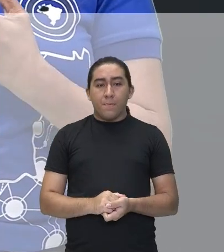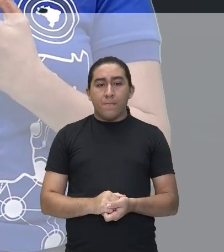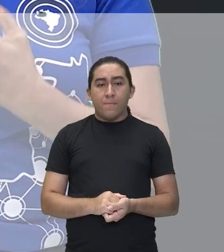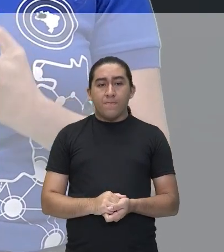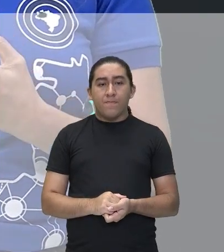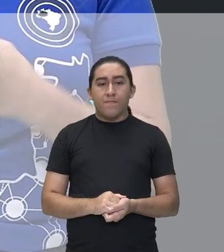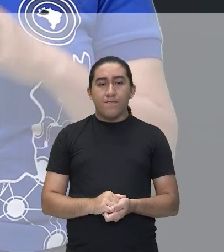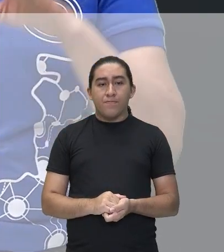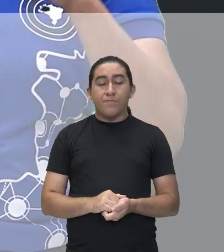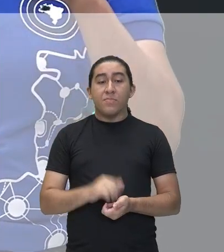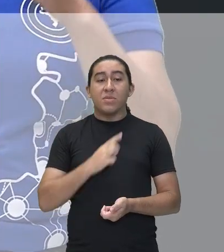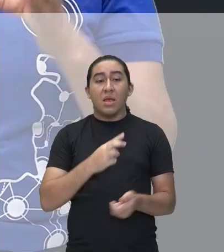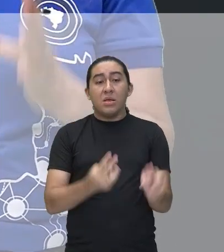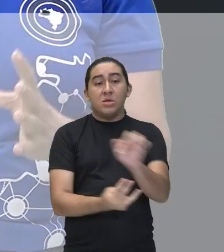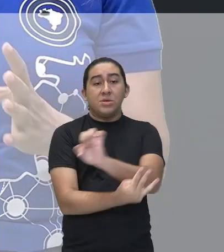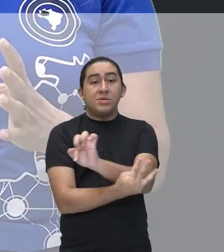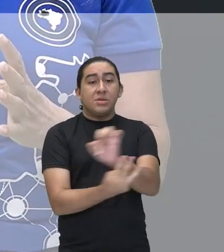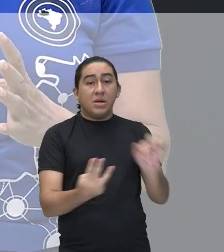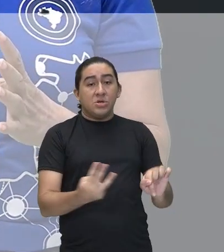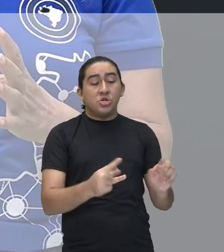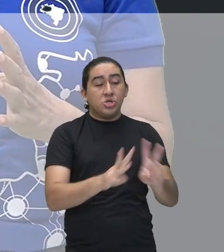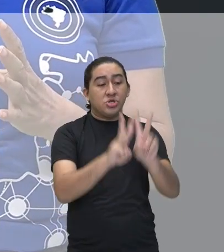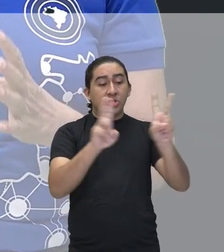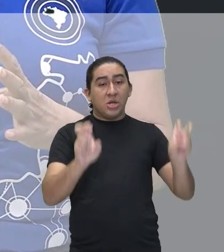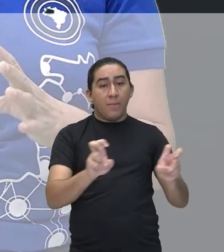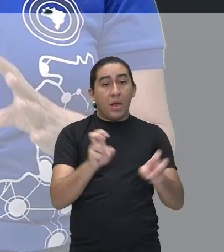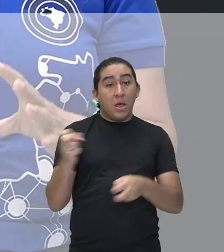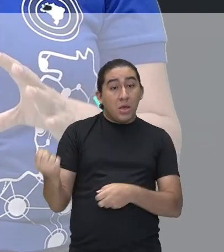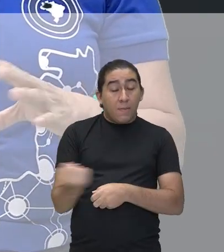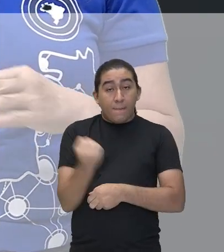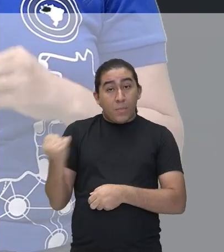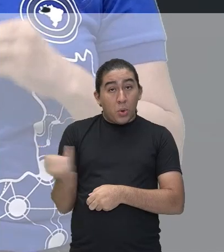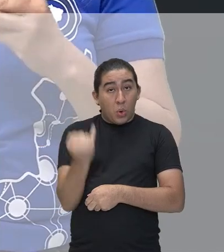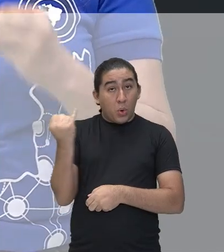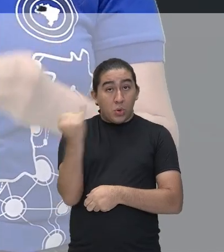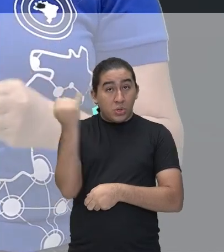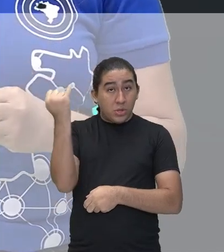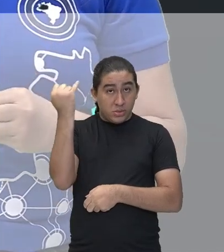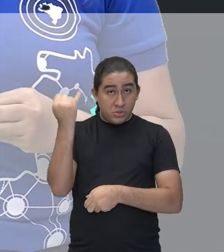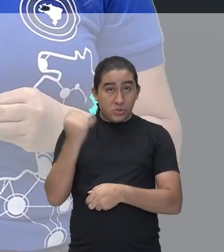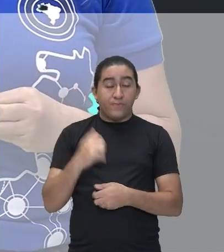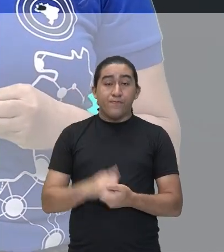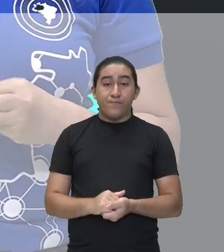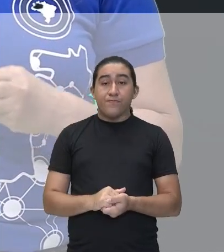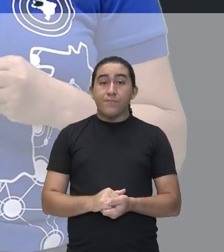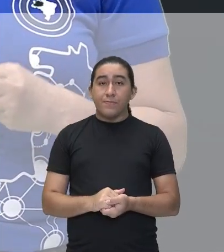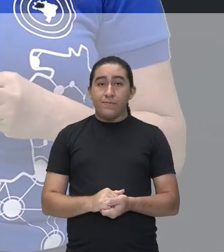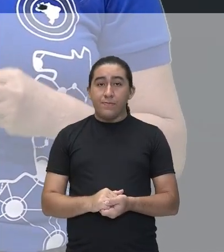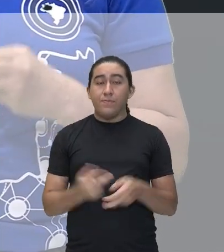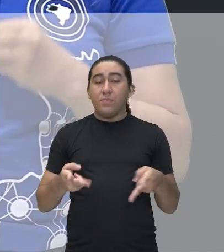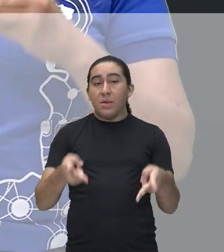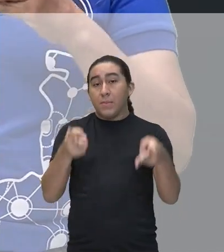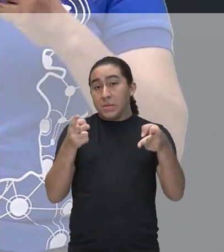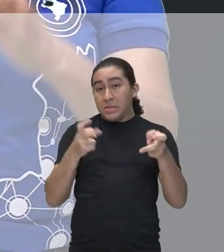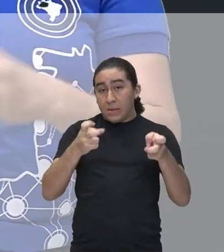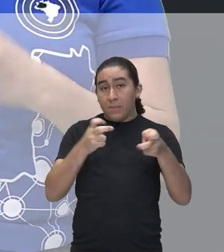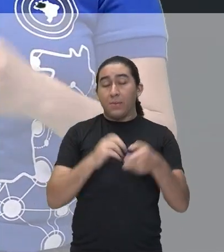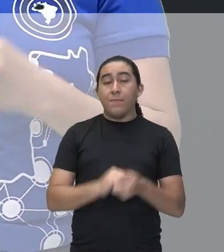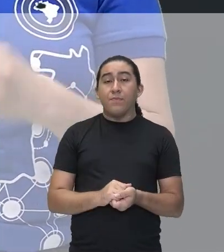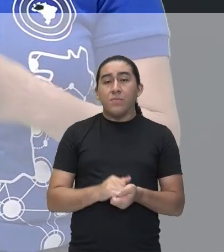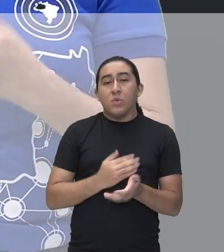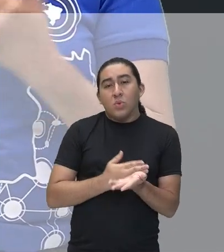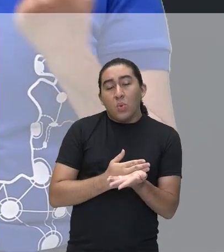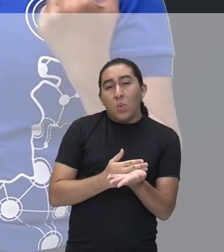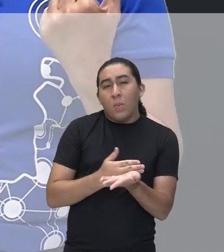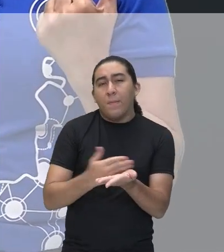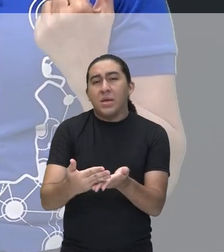3 temáticas fundamentais. Tá? Então, veja que no início, né, lá